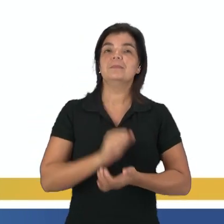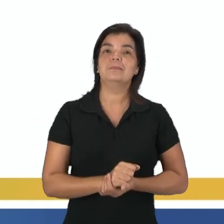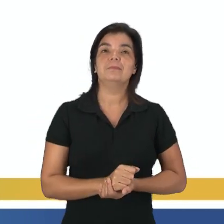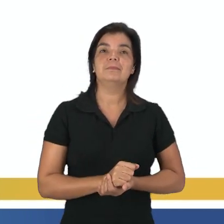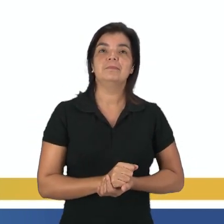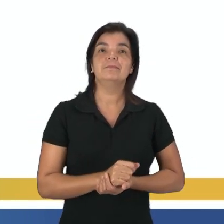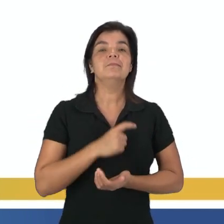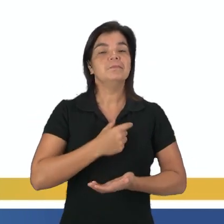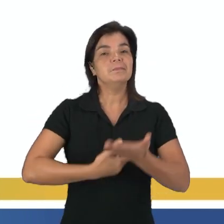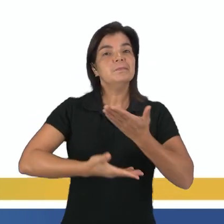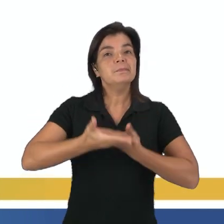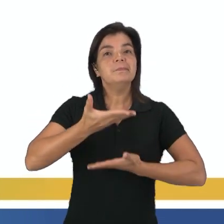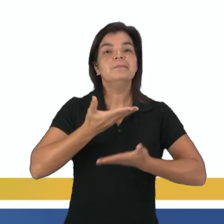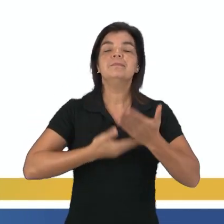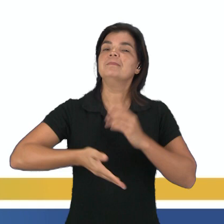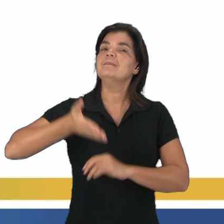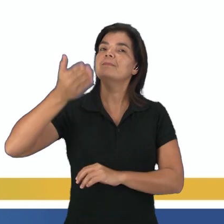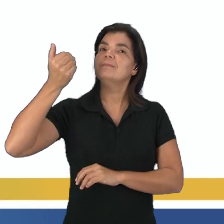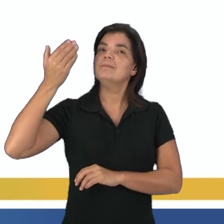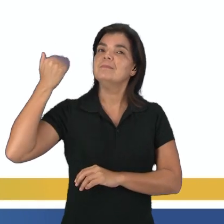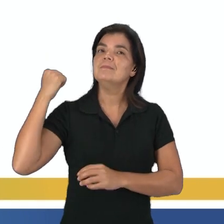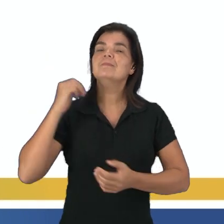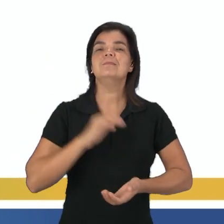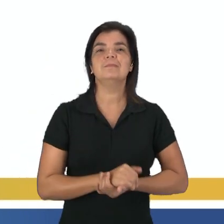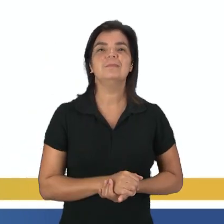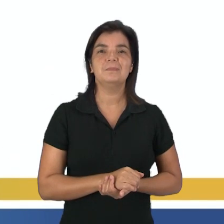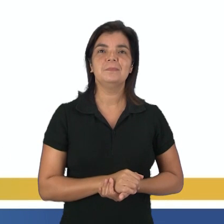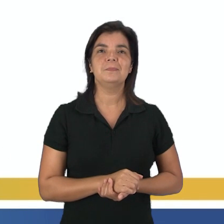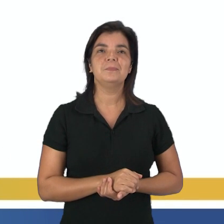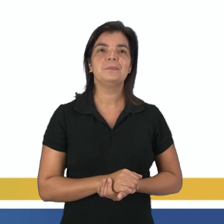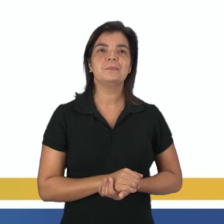pessoas envolvidas no passado.